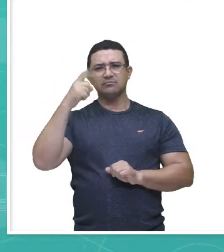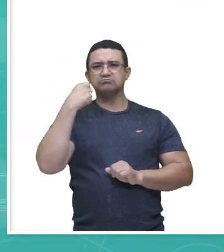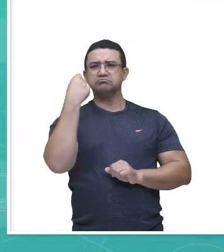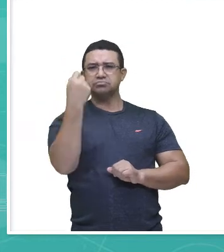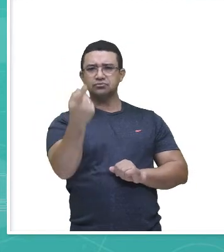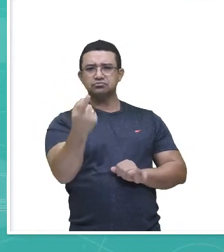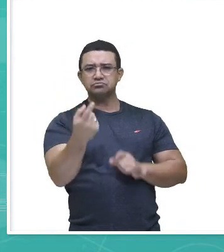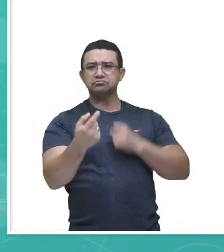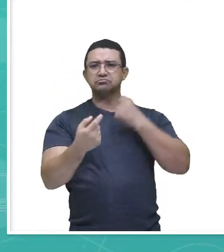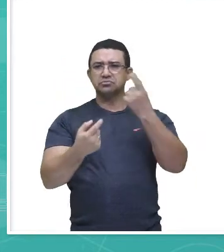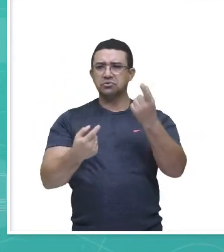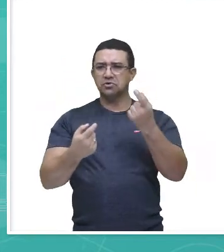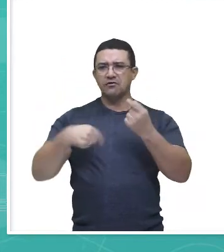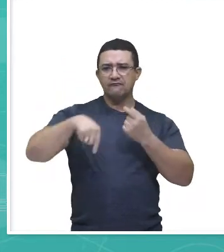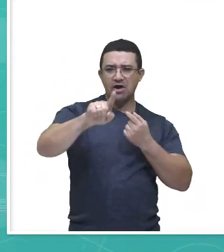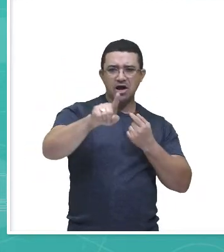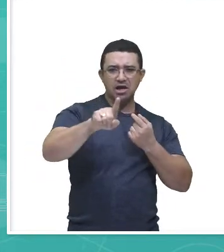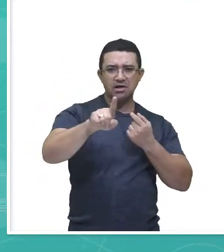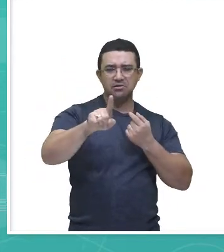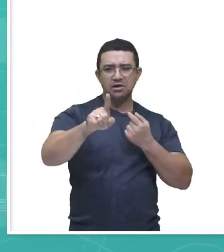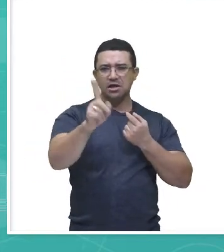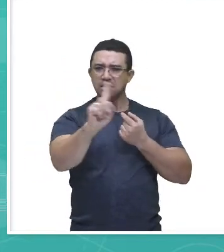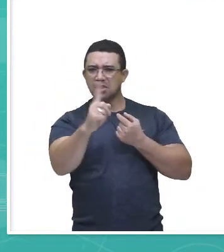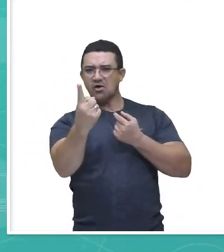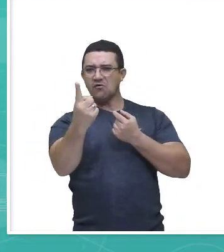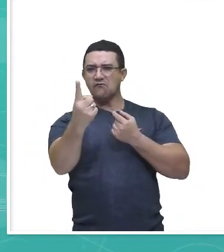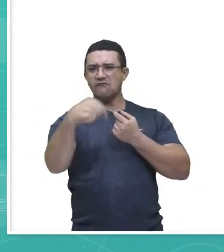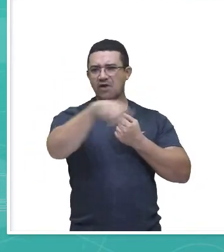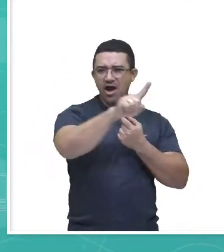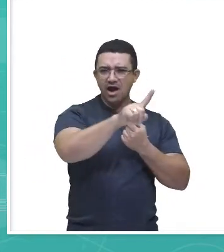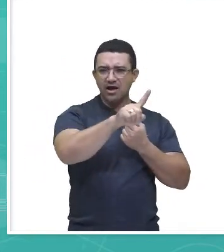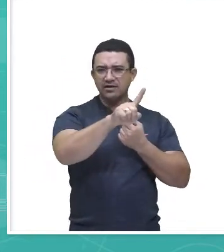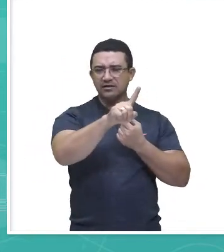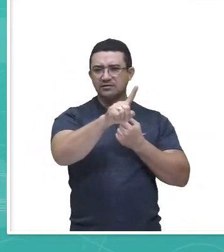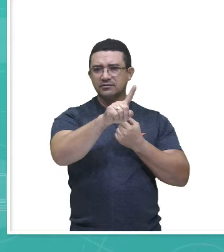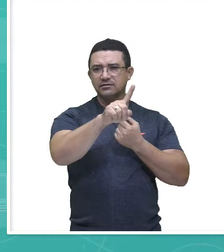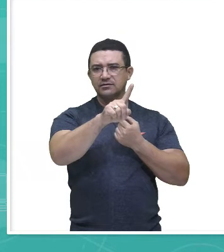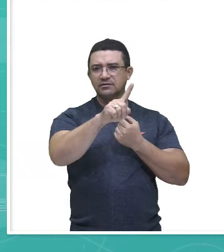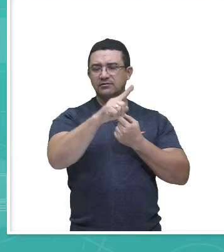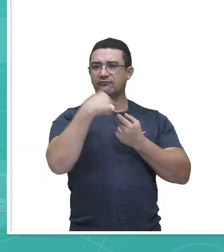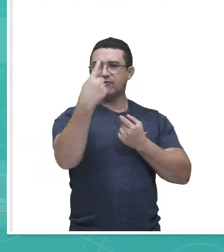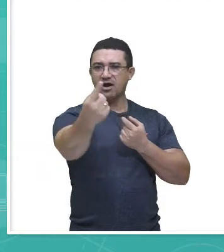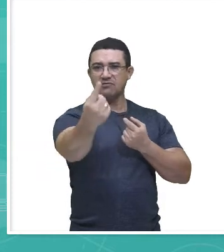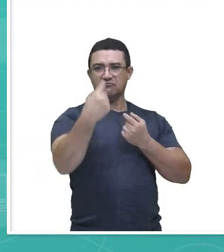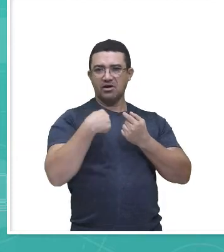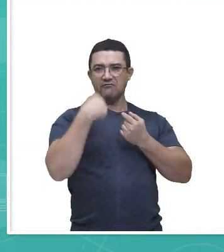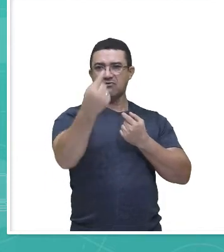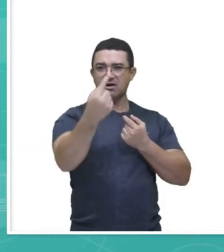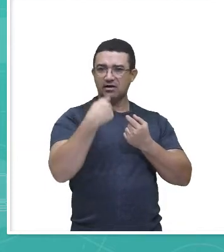alternância. Você vai ou não vai, né?